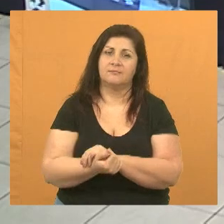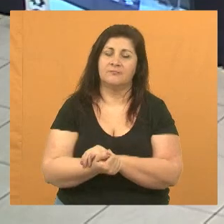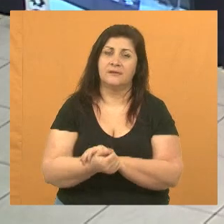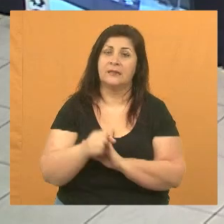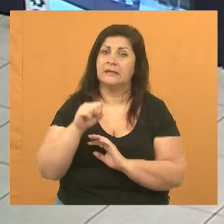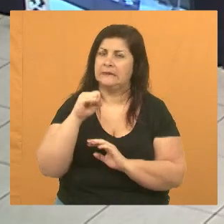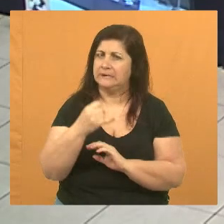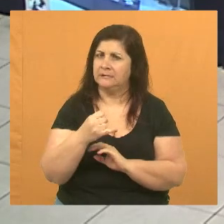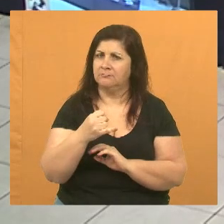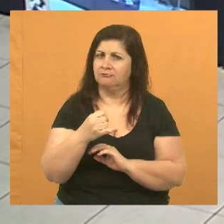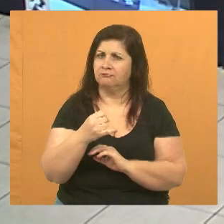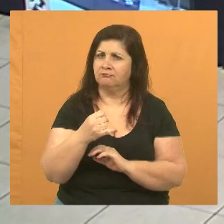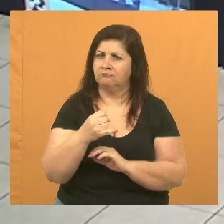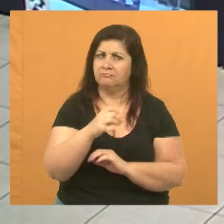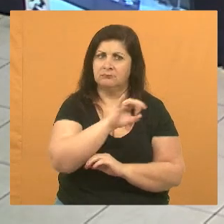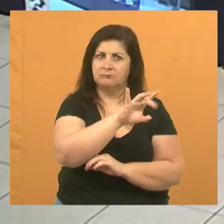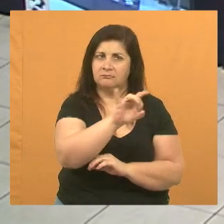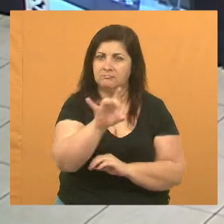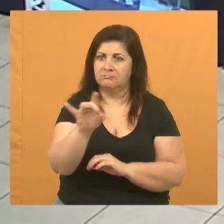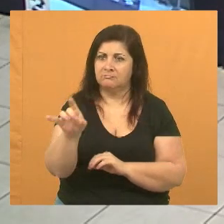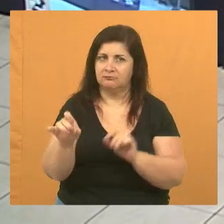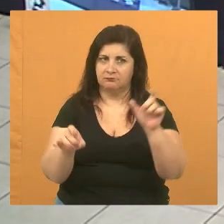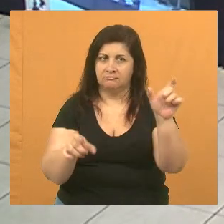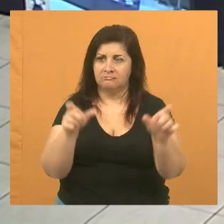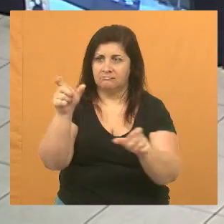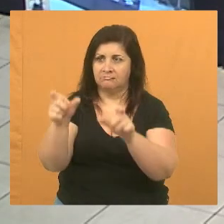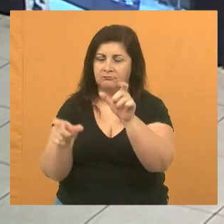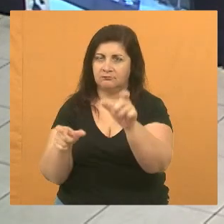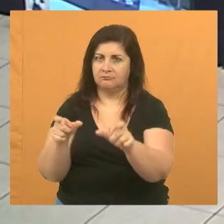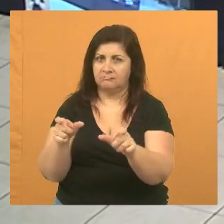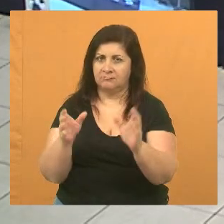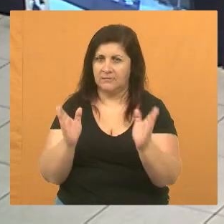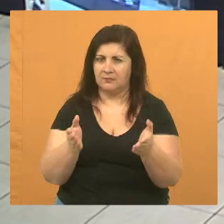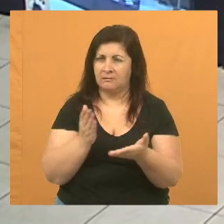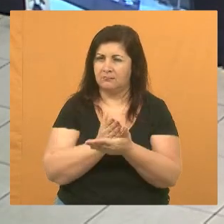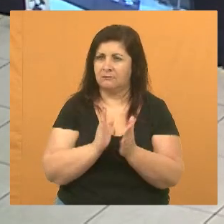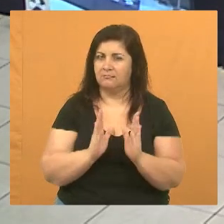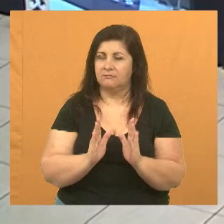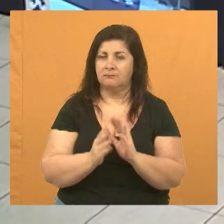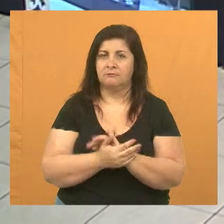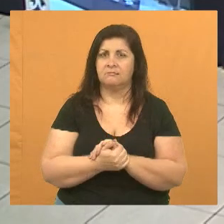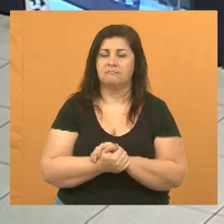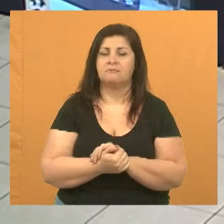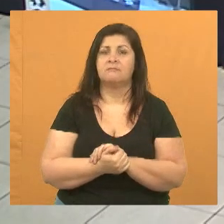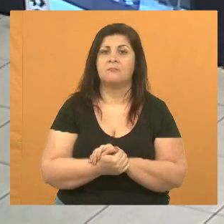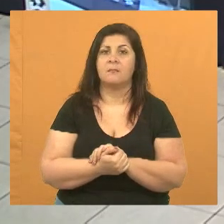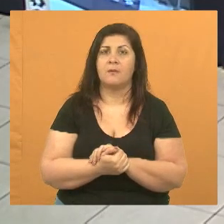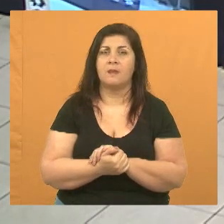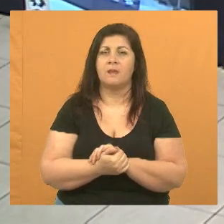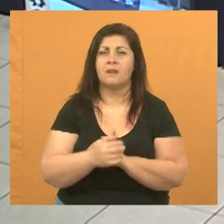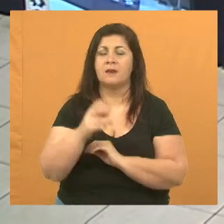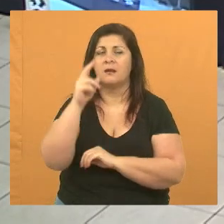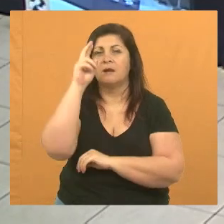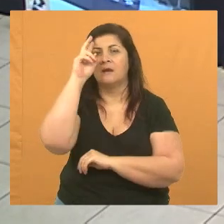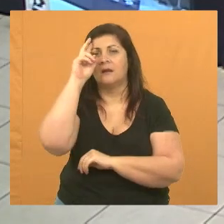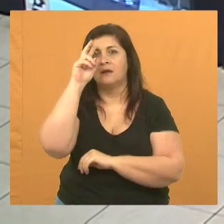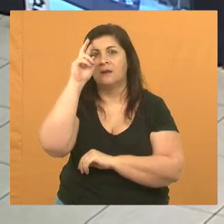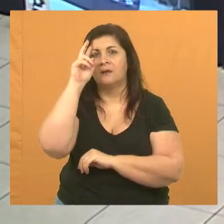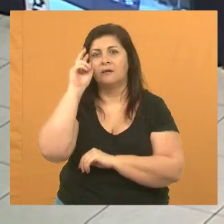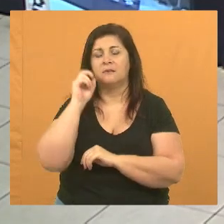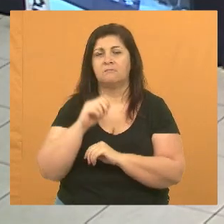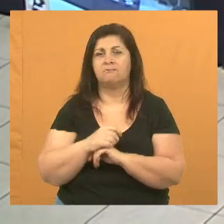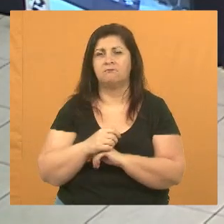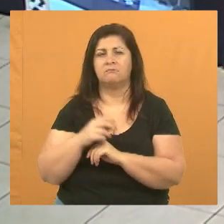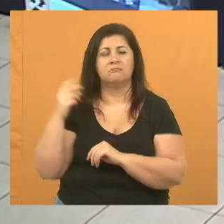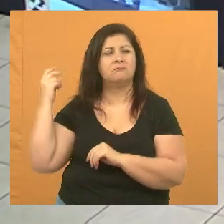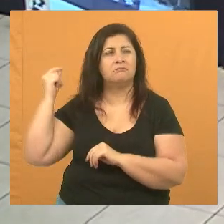Se cada um de nós aqui, nesse momento, parar e lembrar da